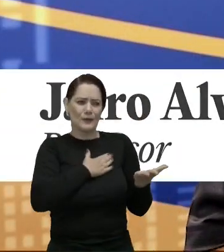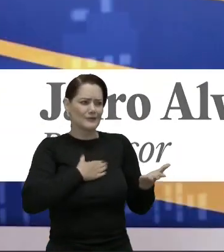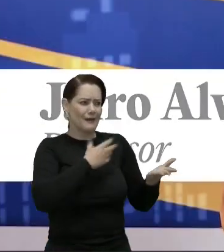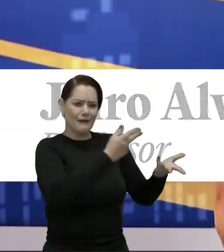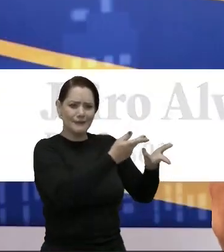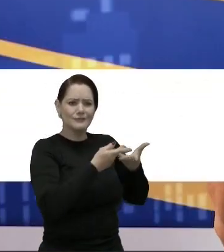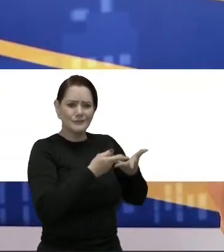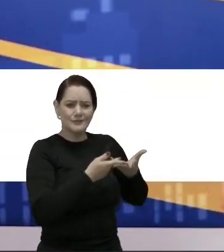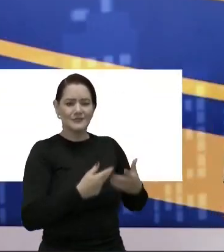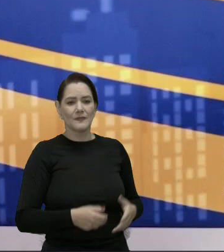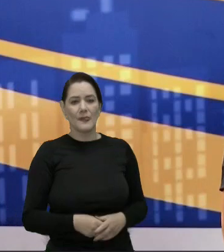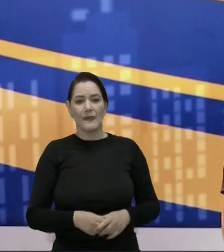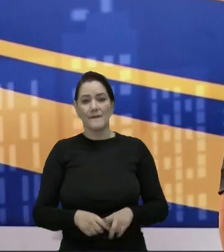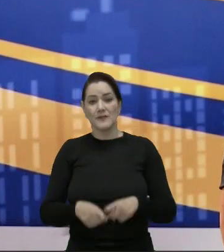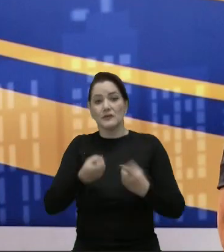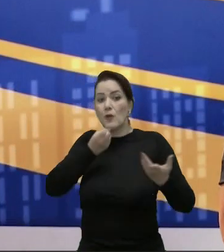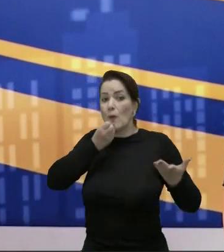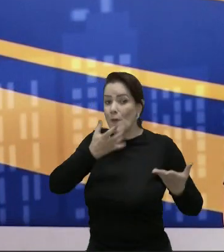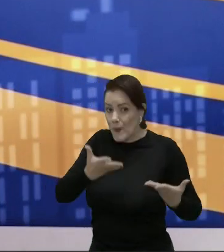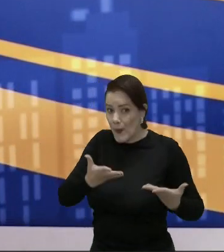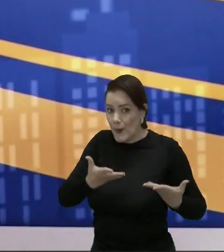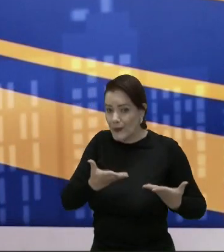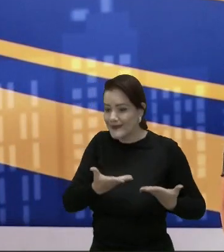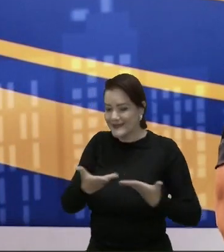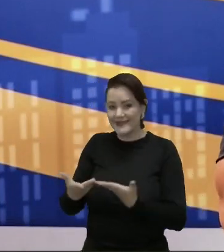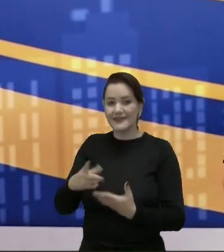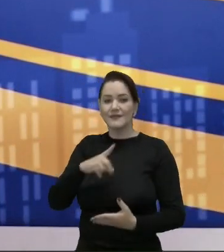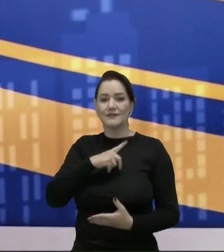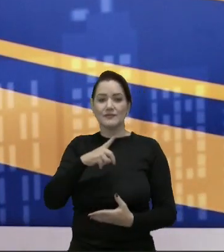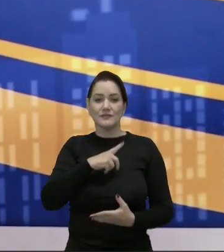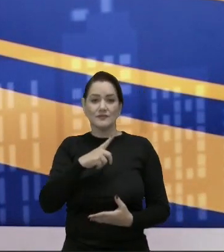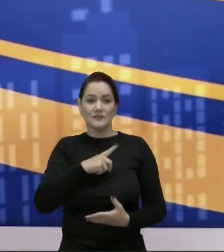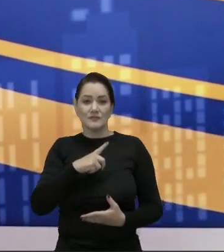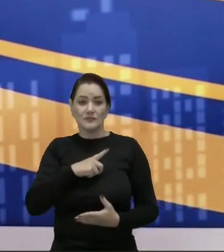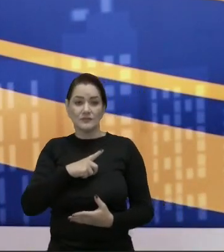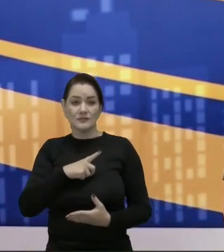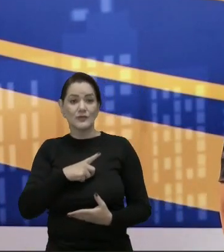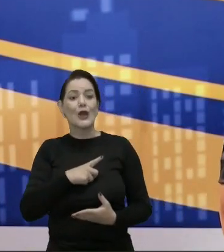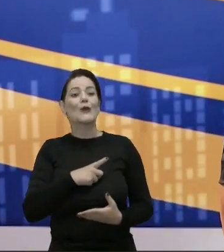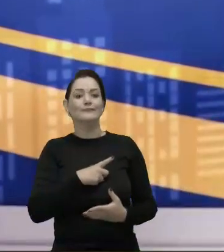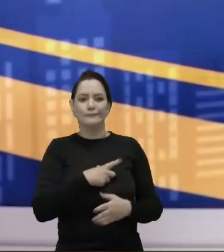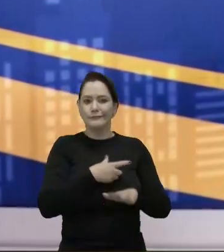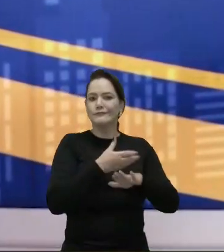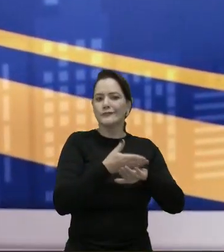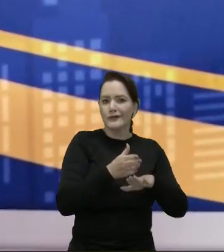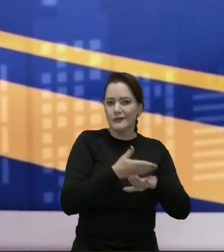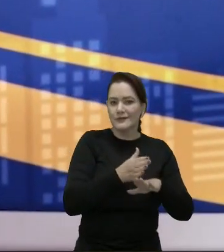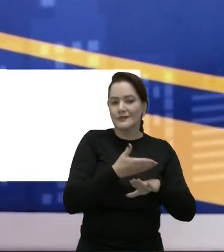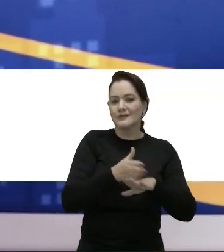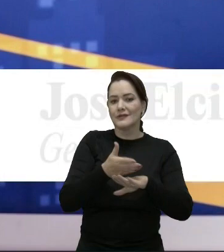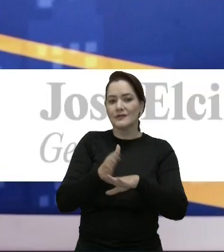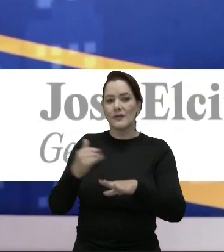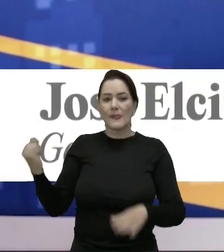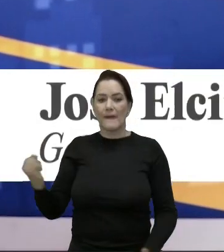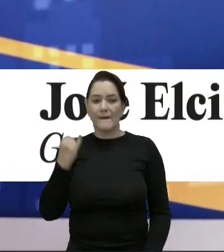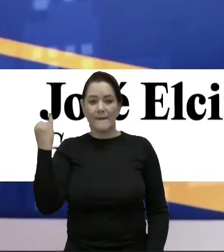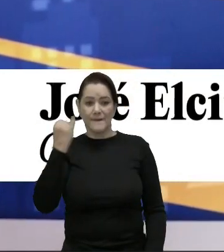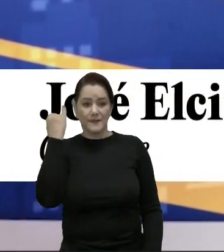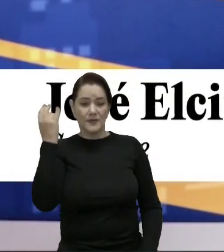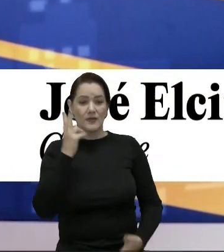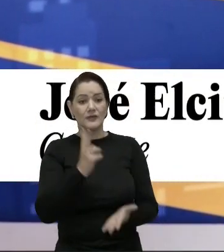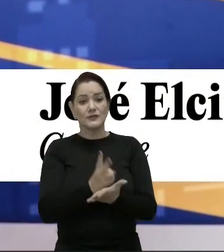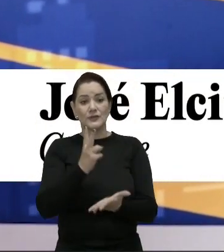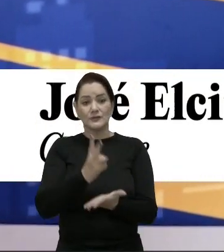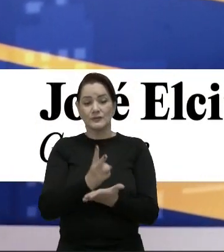Tá? Mas para ter um bom atendimento, nós temos que ter o quê? Os colaboradores treinados. A importância de cada um